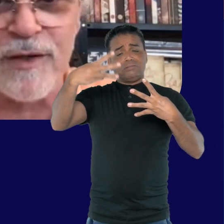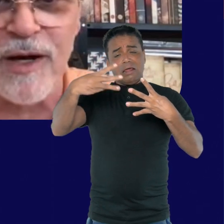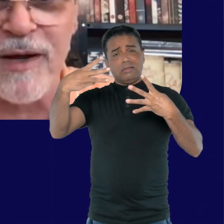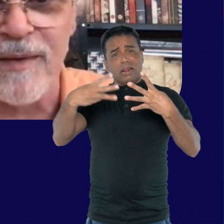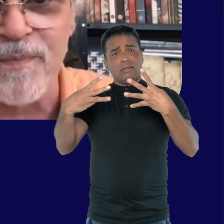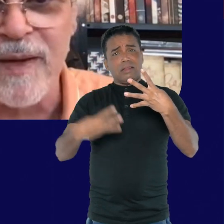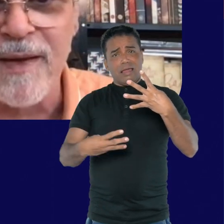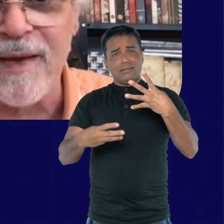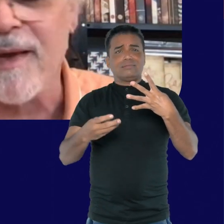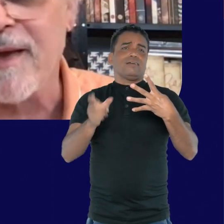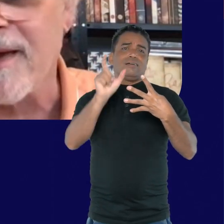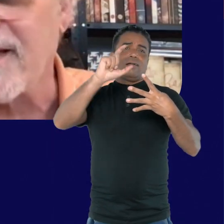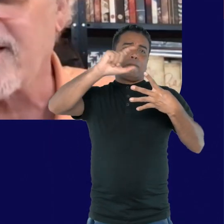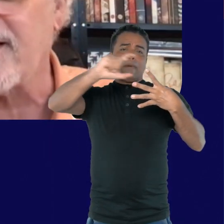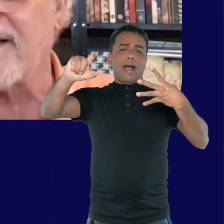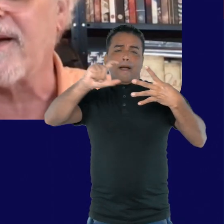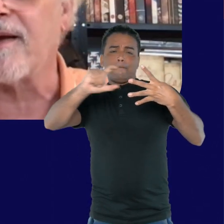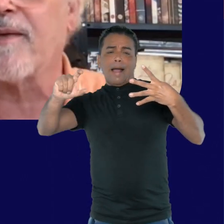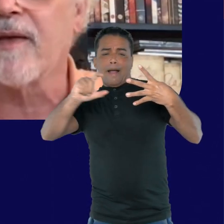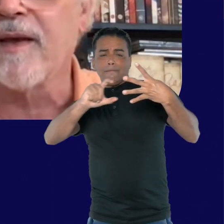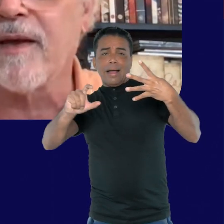e fechar